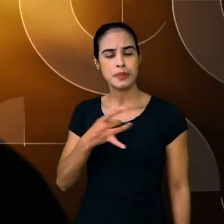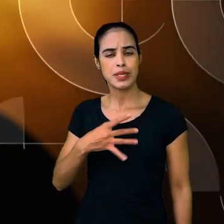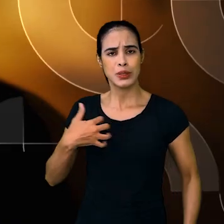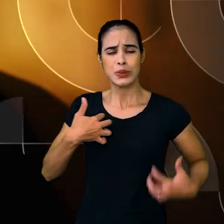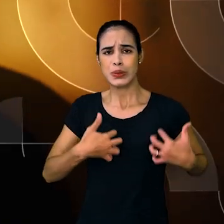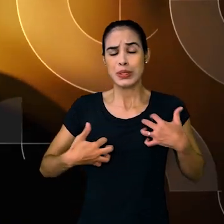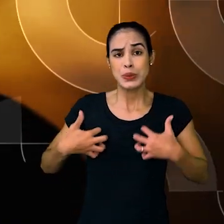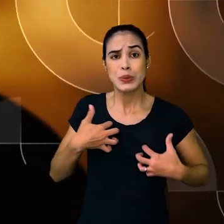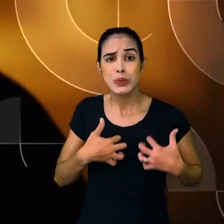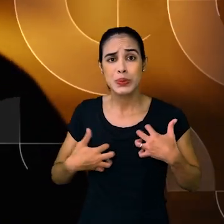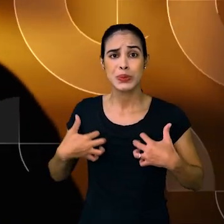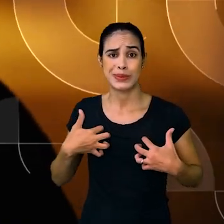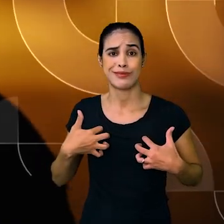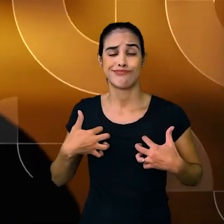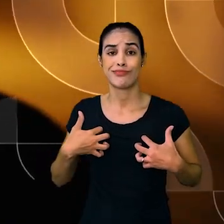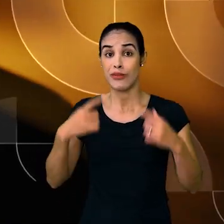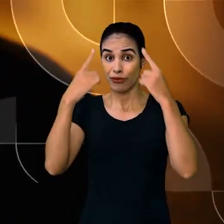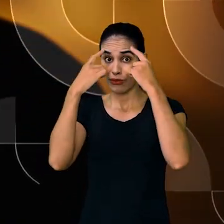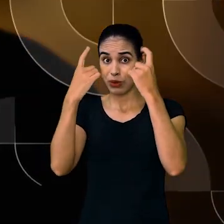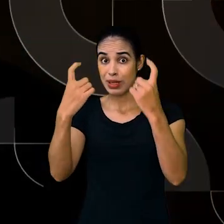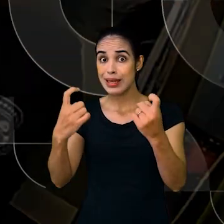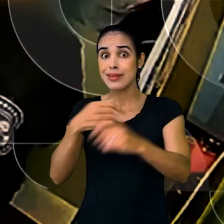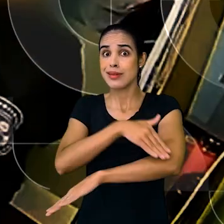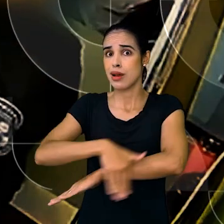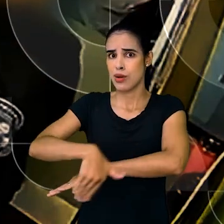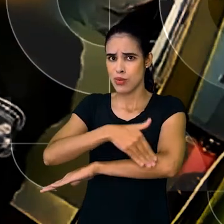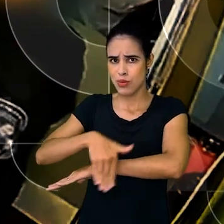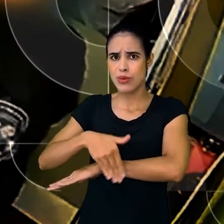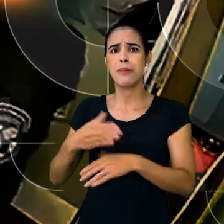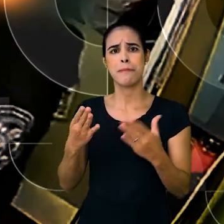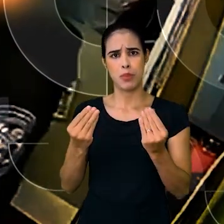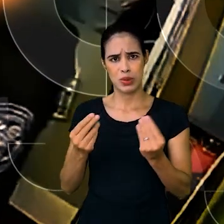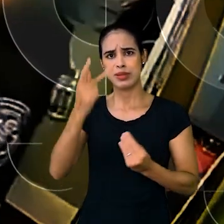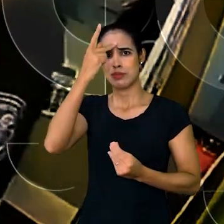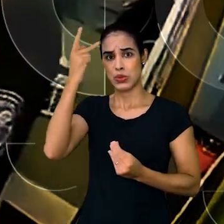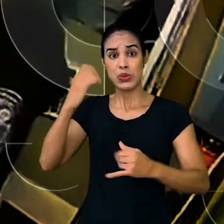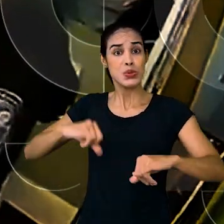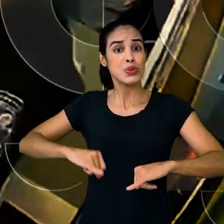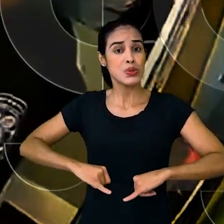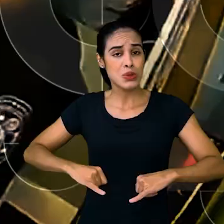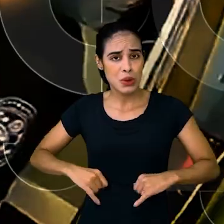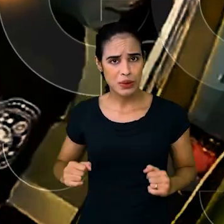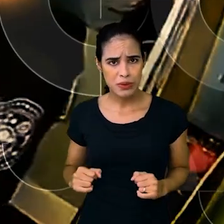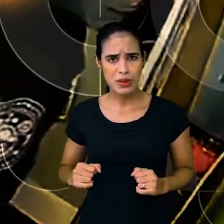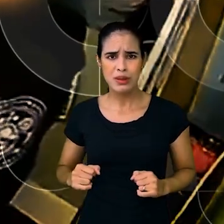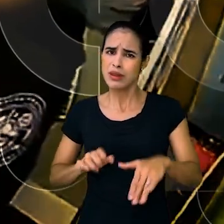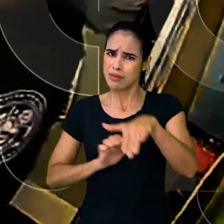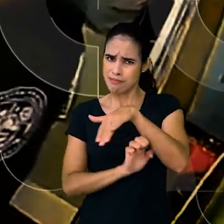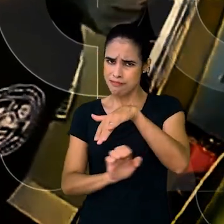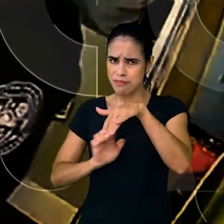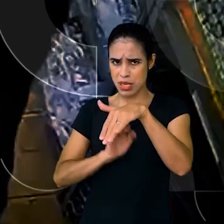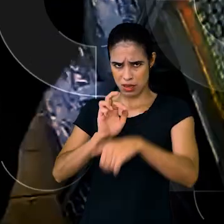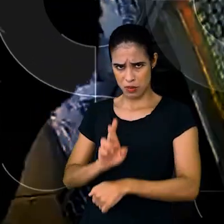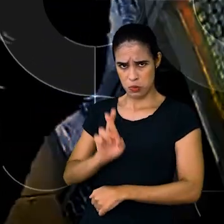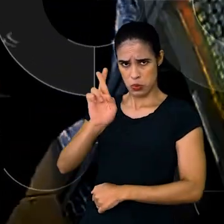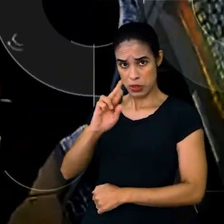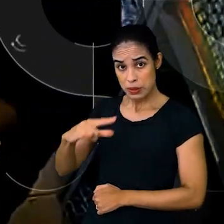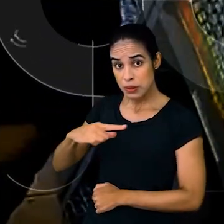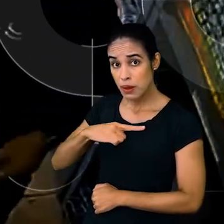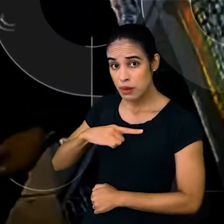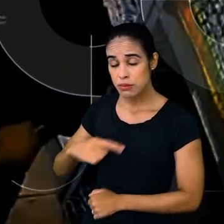Medo, angústia, estresse. A violência urbana já faz parte da rotina de muitos trabalhadores. Mas até que ponto empresas podem